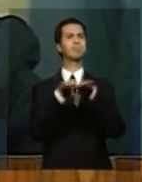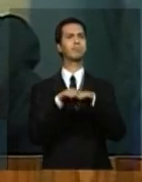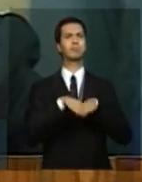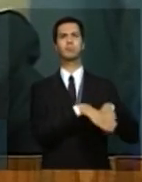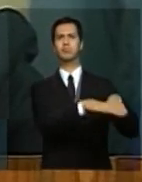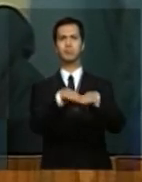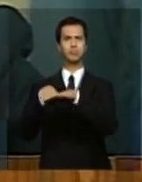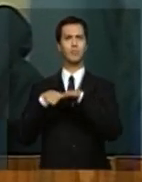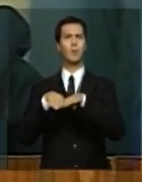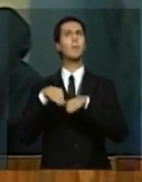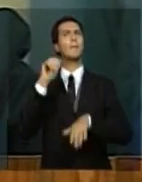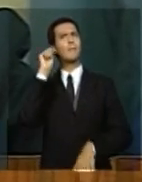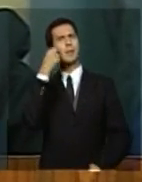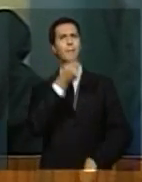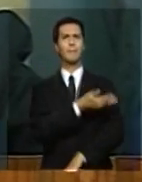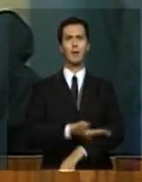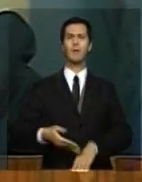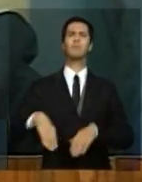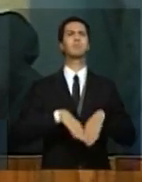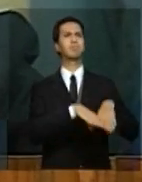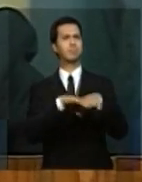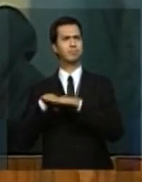raça você